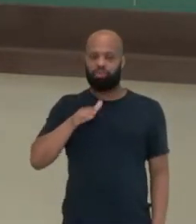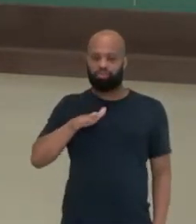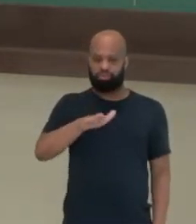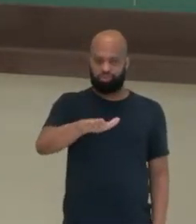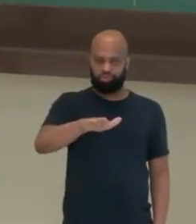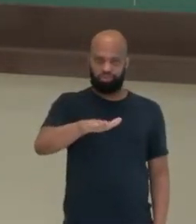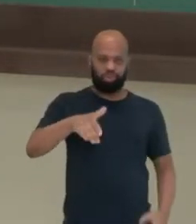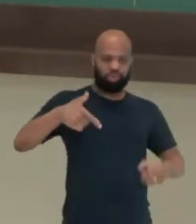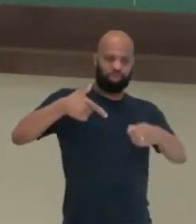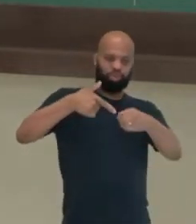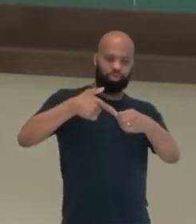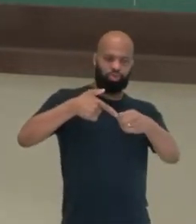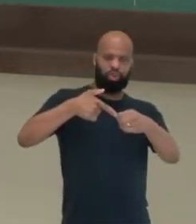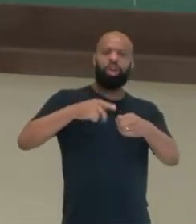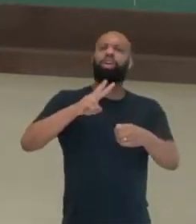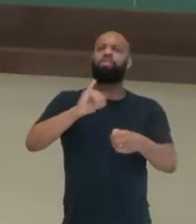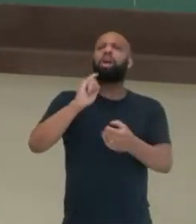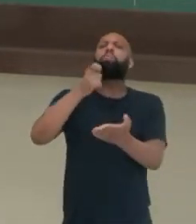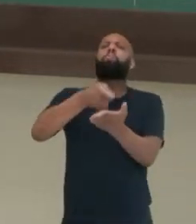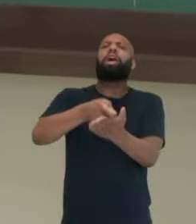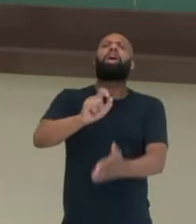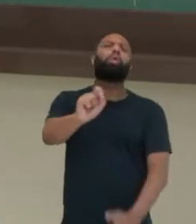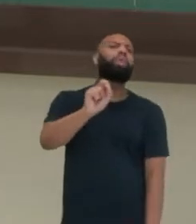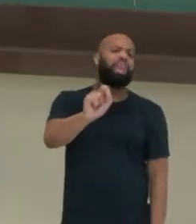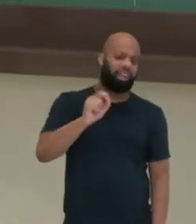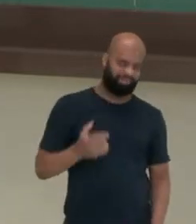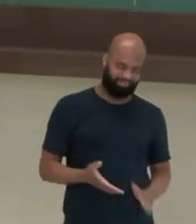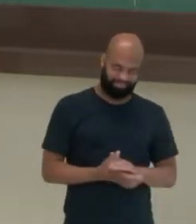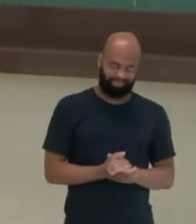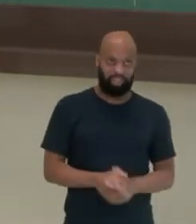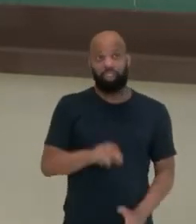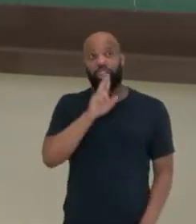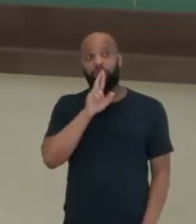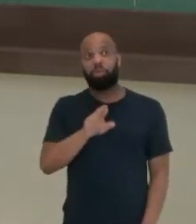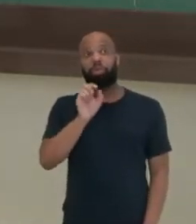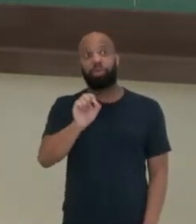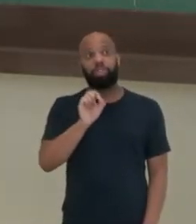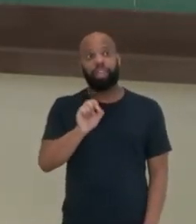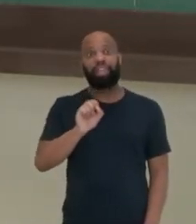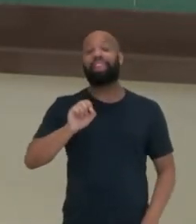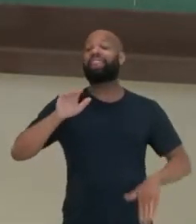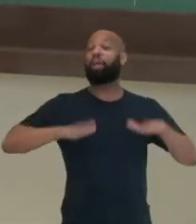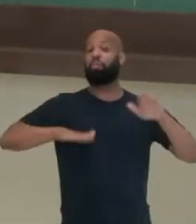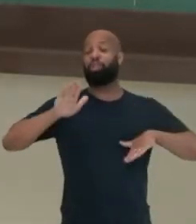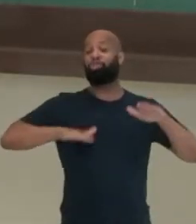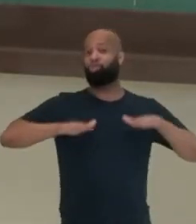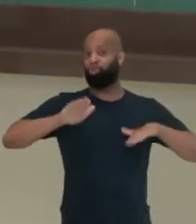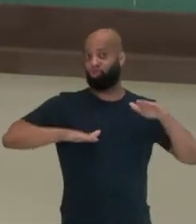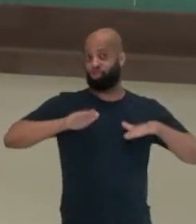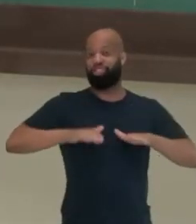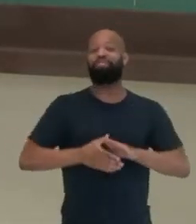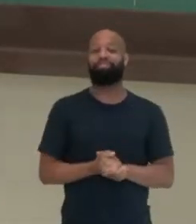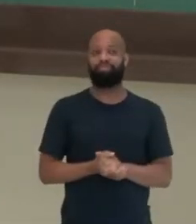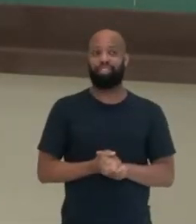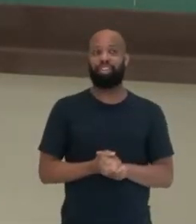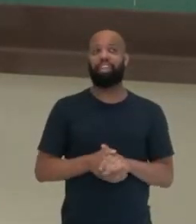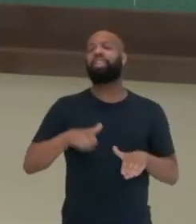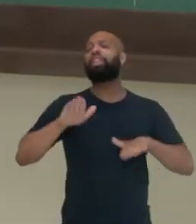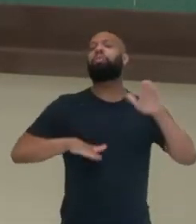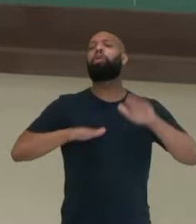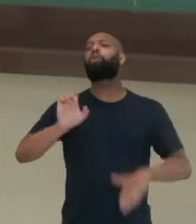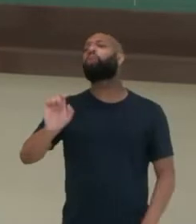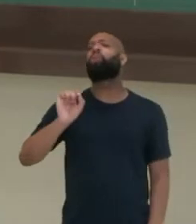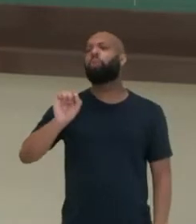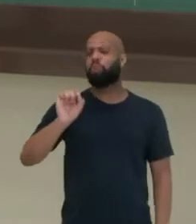do combustível do automóvel? Qual o valor pago? A nossa resposta seria depende, né? Depende, mas depende